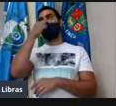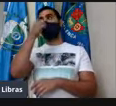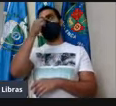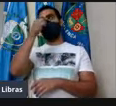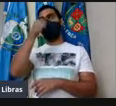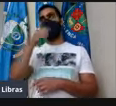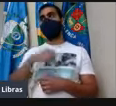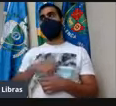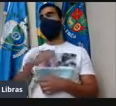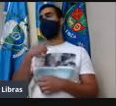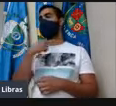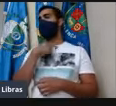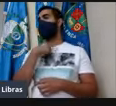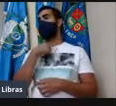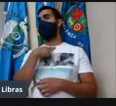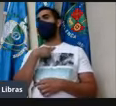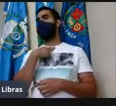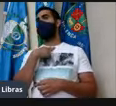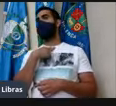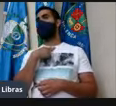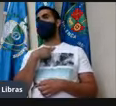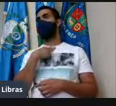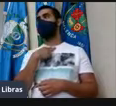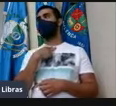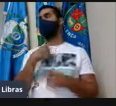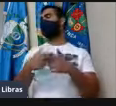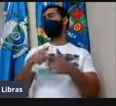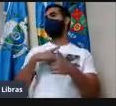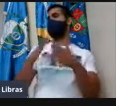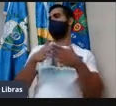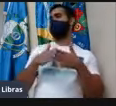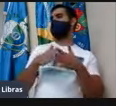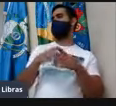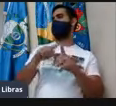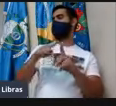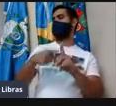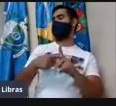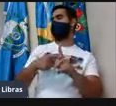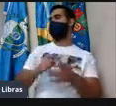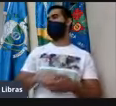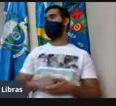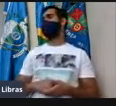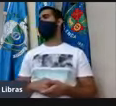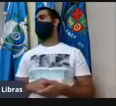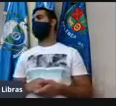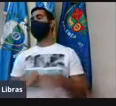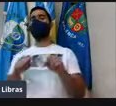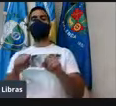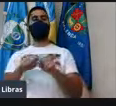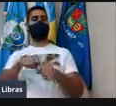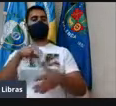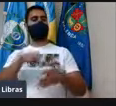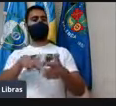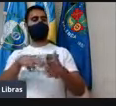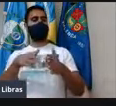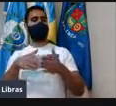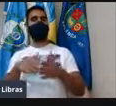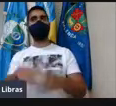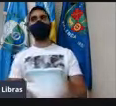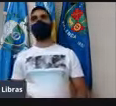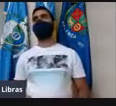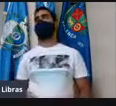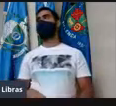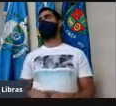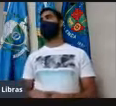ela não vai poder estar exercendo o mandato dela por estar de licença maternidade. Então, para que possamos ler os requerimentos da vereadora